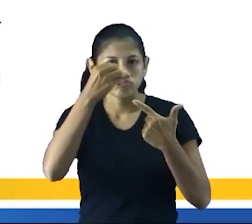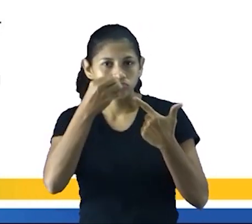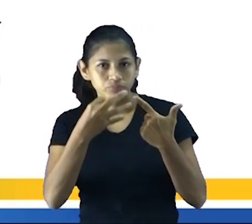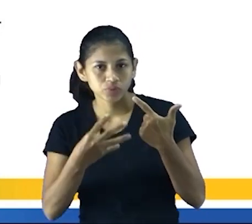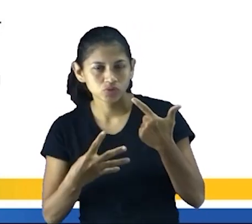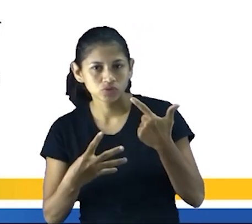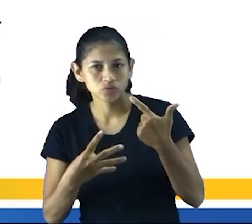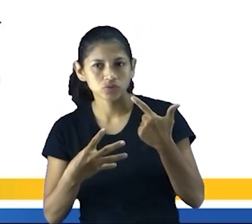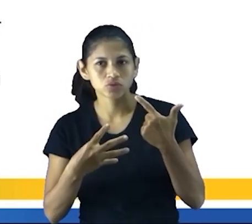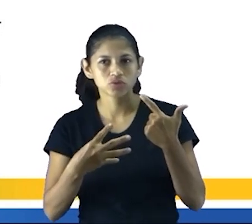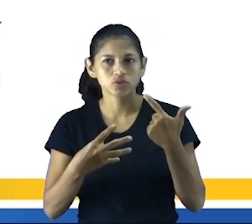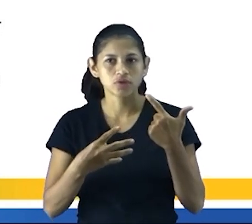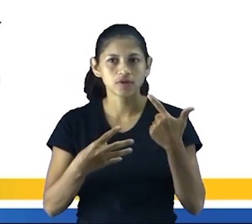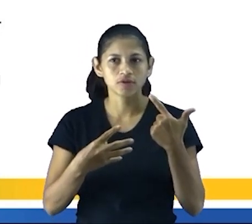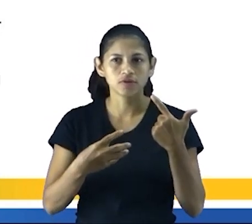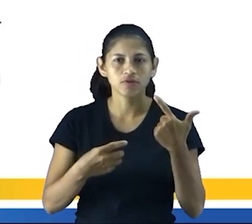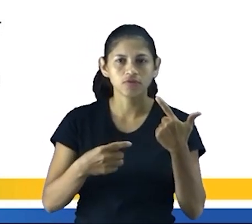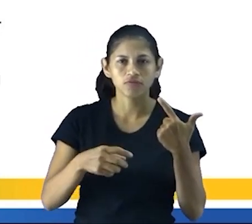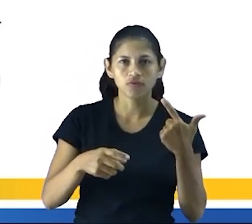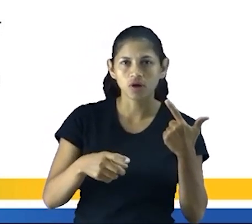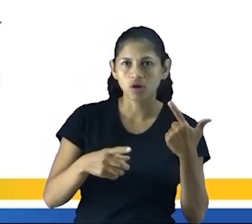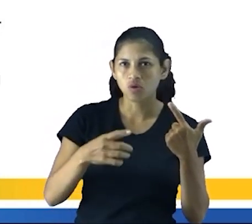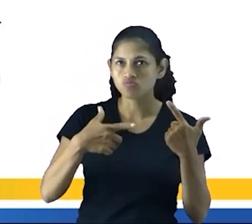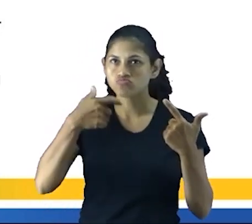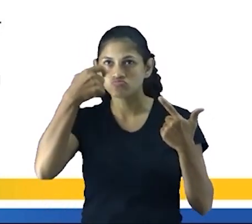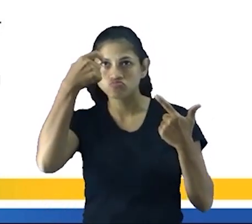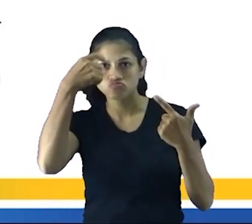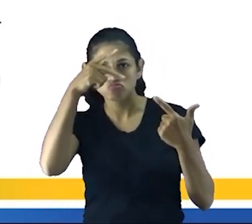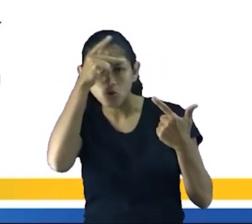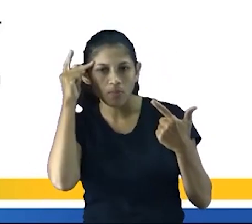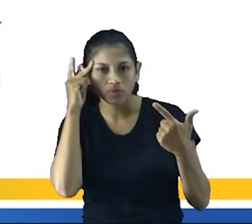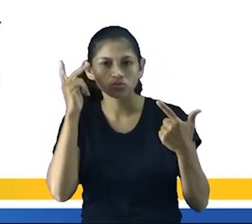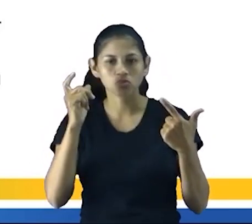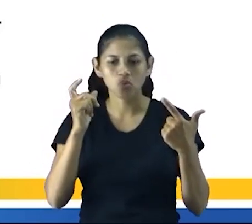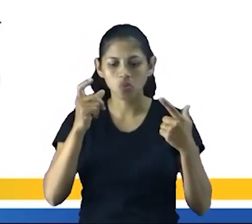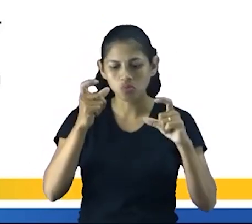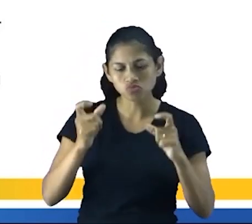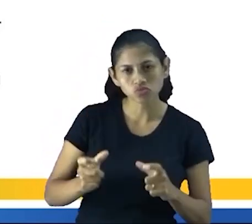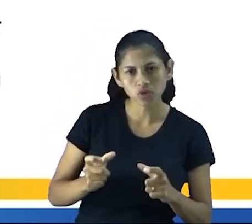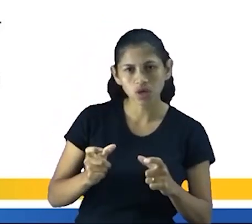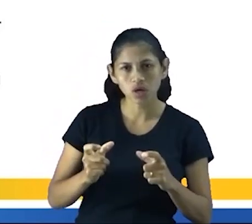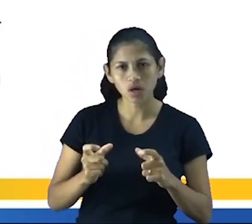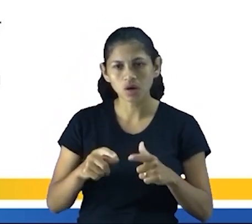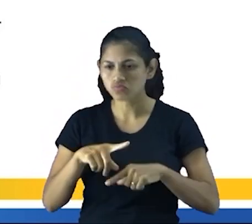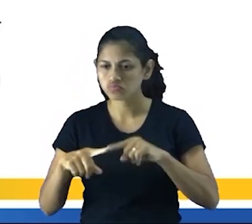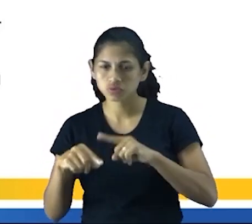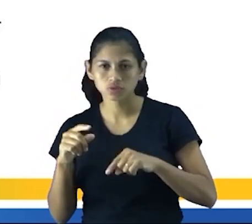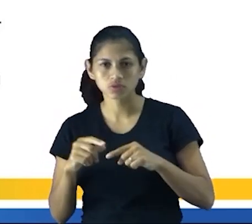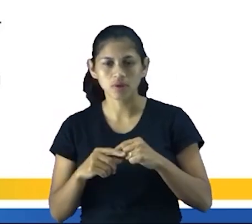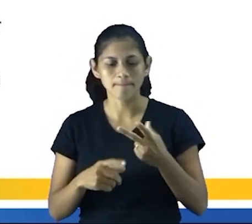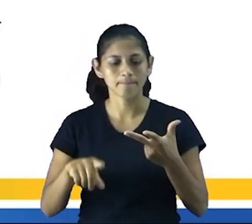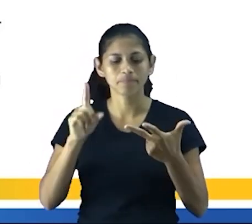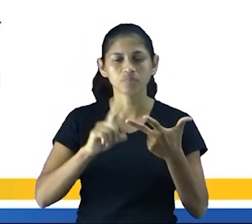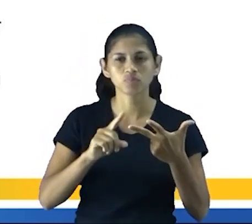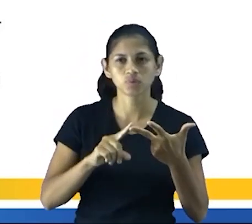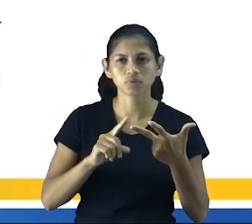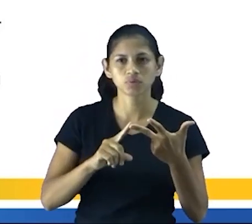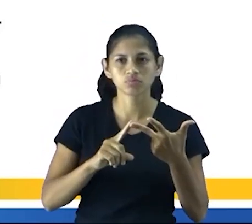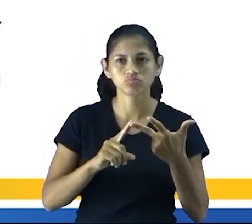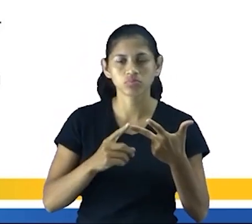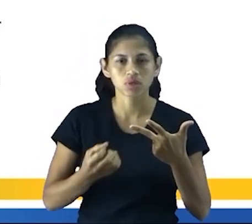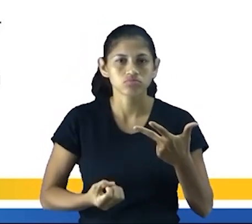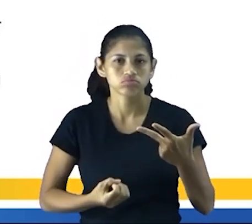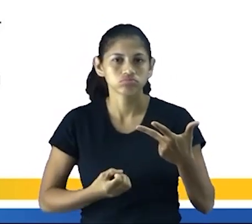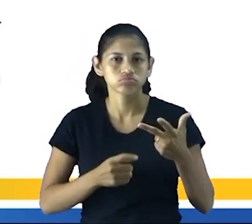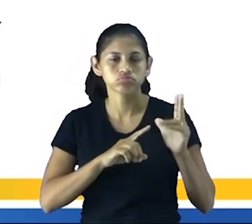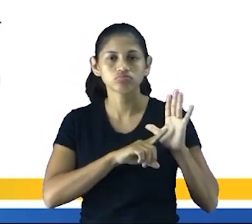descrever uma pessoa, um objeto, né, um local, um acontecimento. E tipologia expositiva, da exposição,